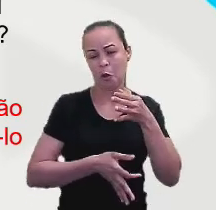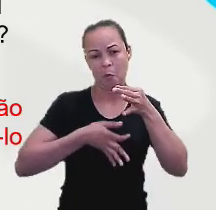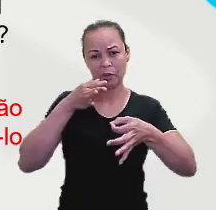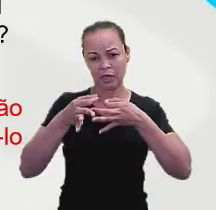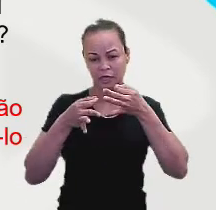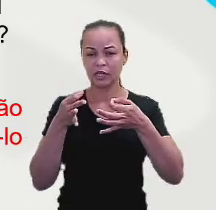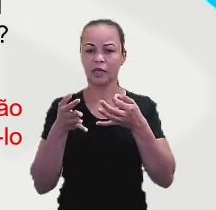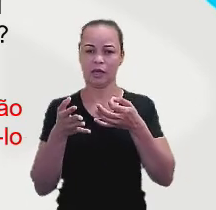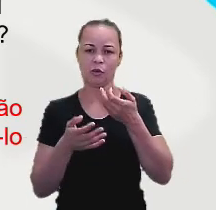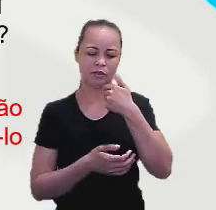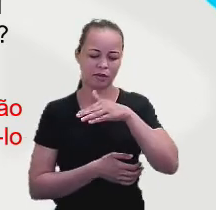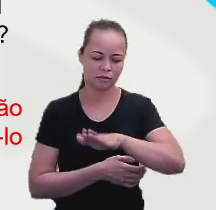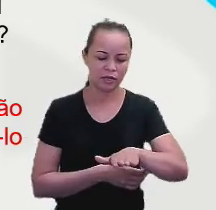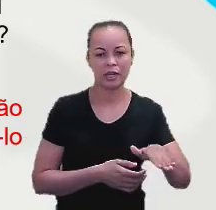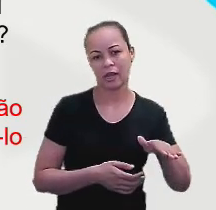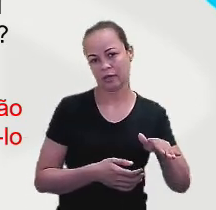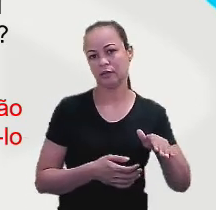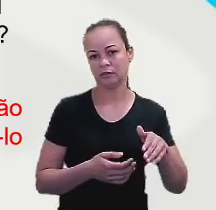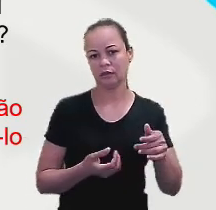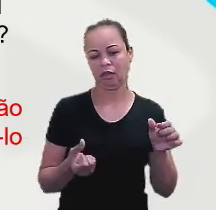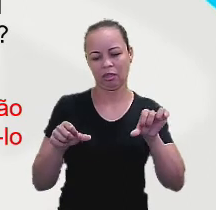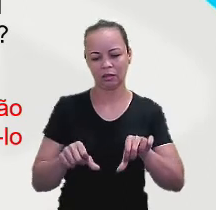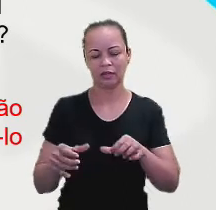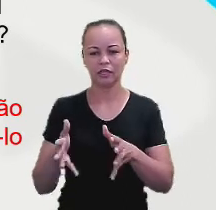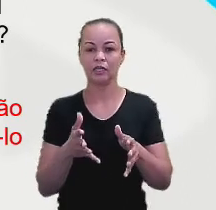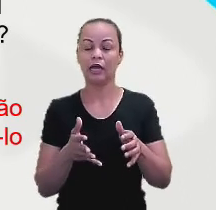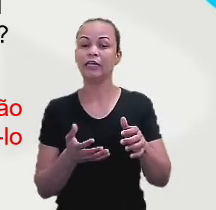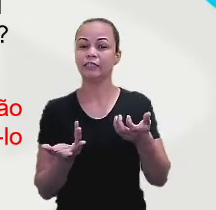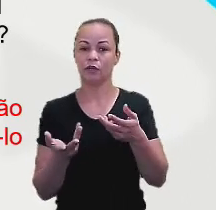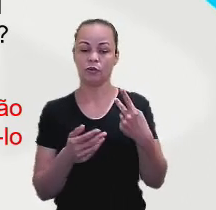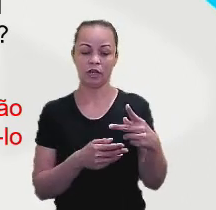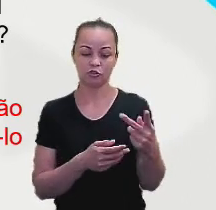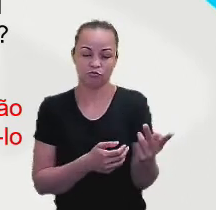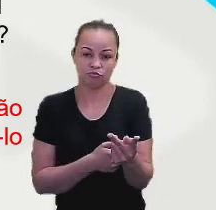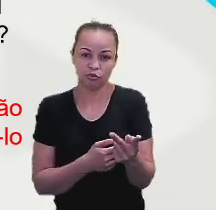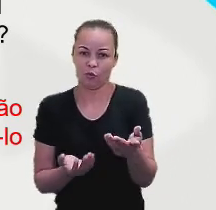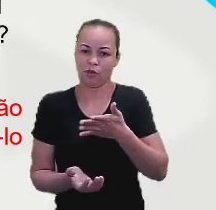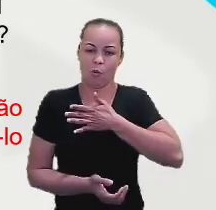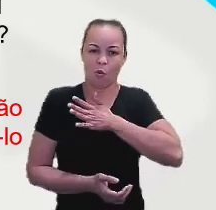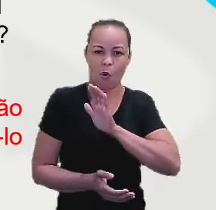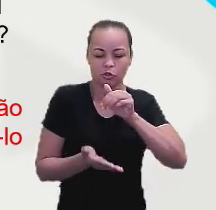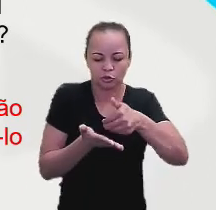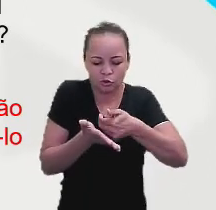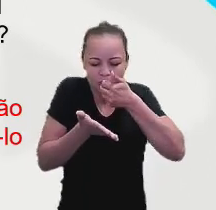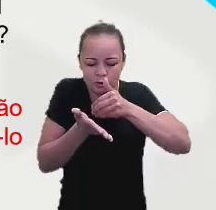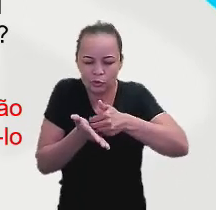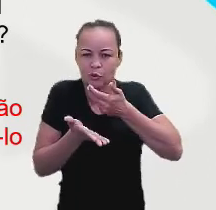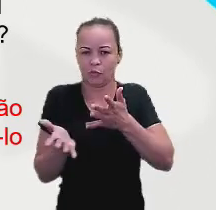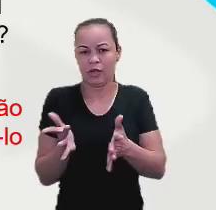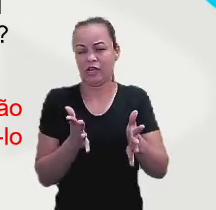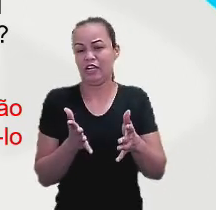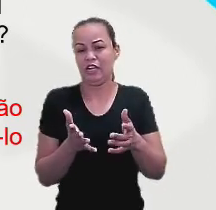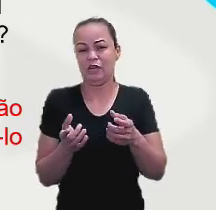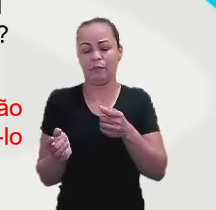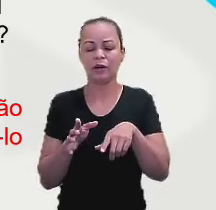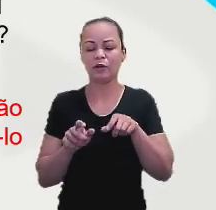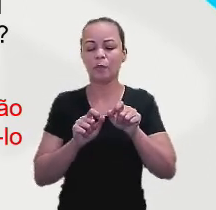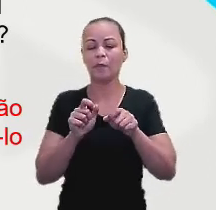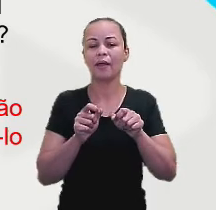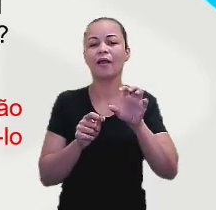crianças é negativa. Então, as crianças detestam sopa e ficam tão desapontadas com a ineficácia do dicionário que acabam